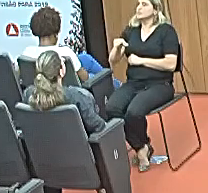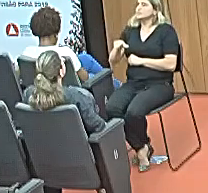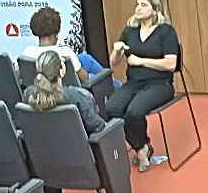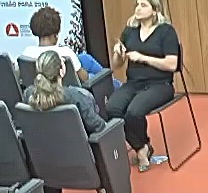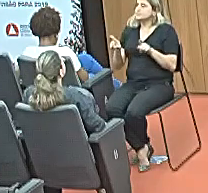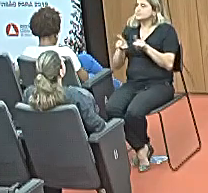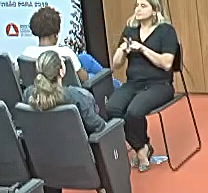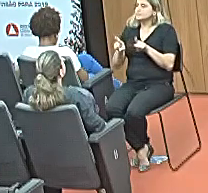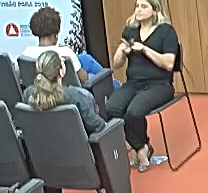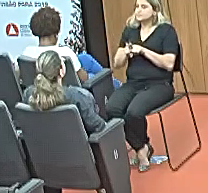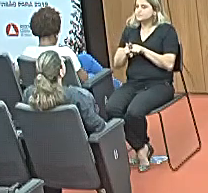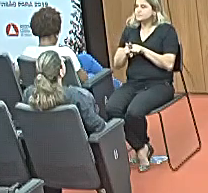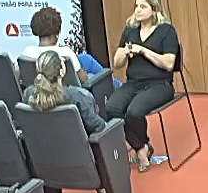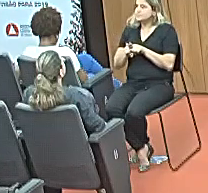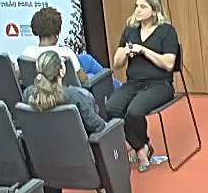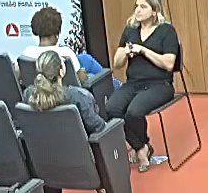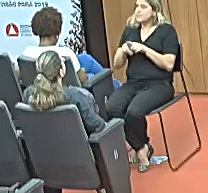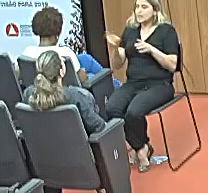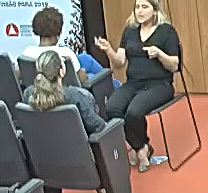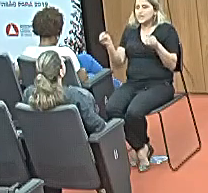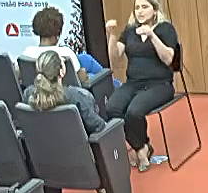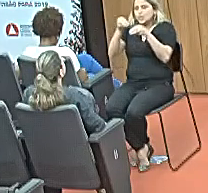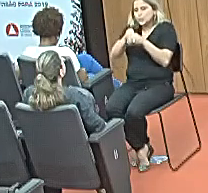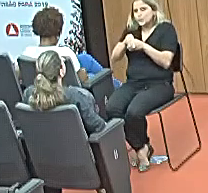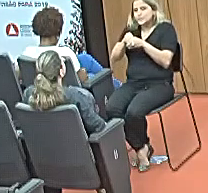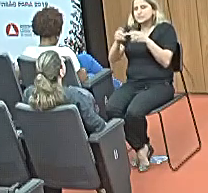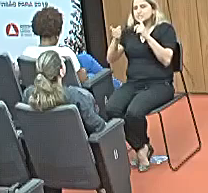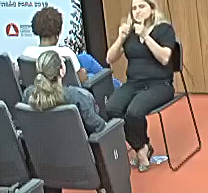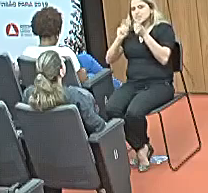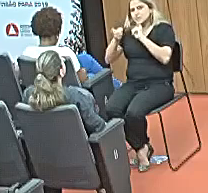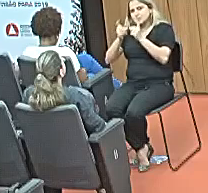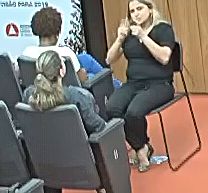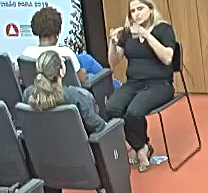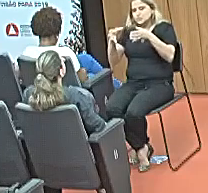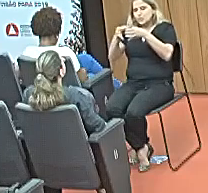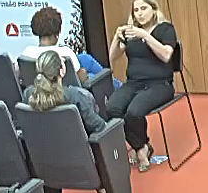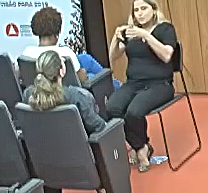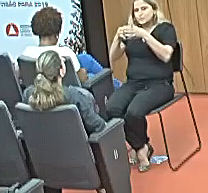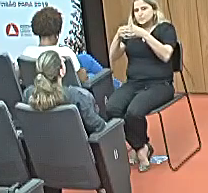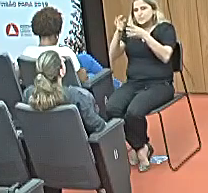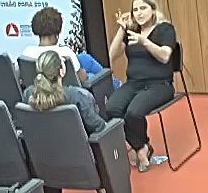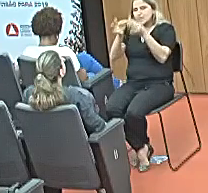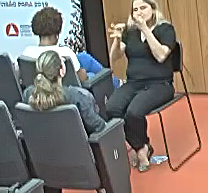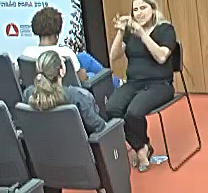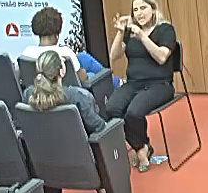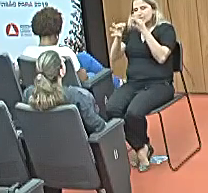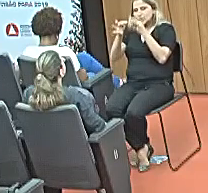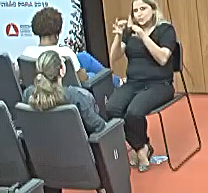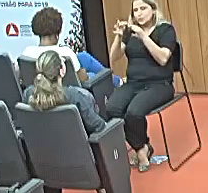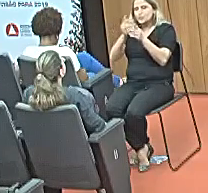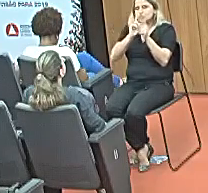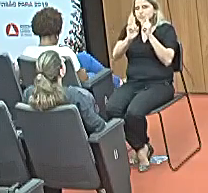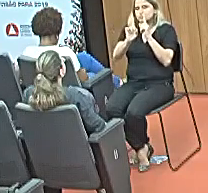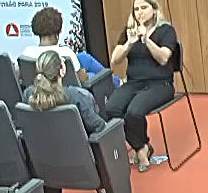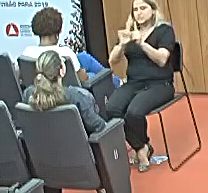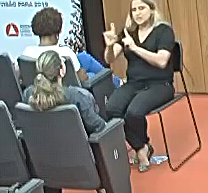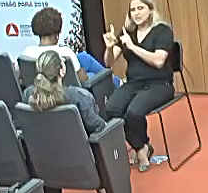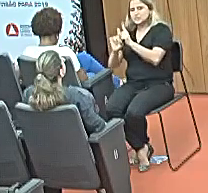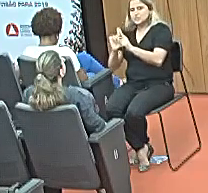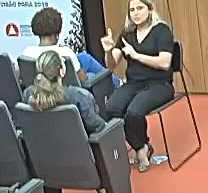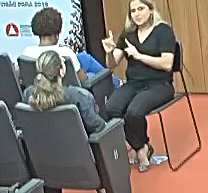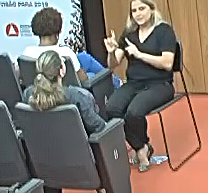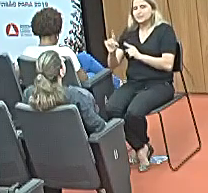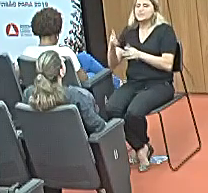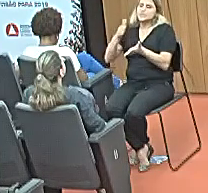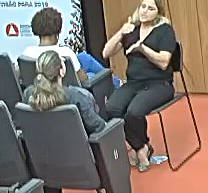metropolitana incluindo as reuniões promovidas pelo comitê técnico de mobilidade urbana além do conselho